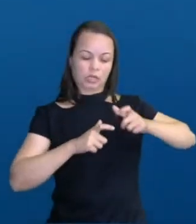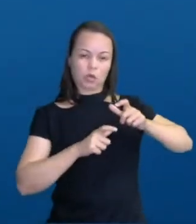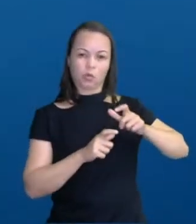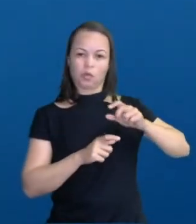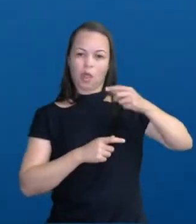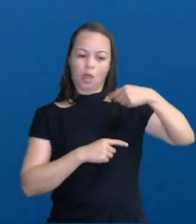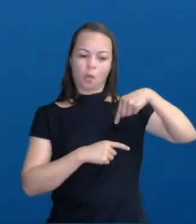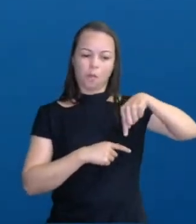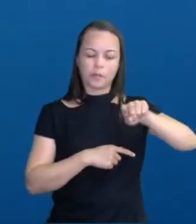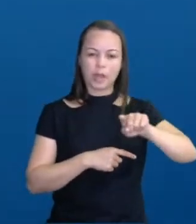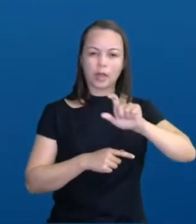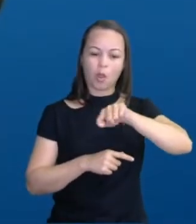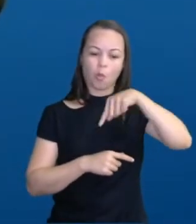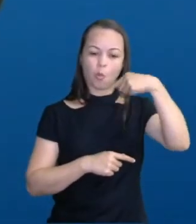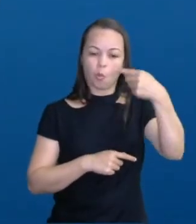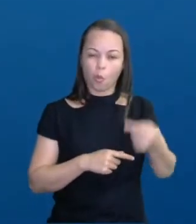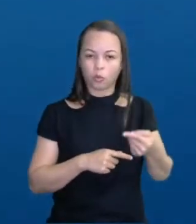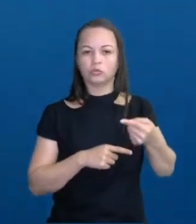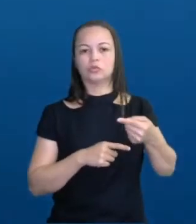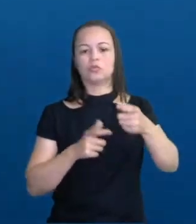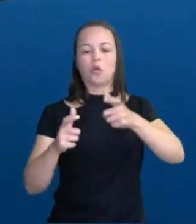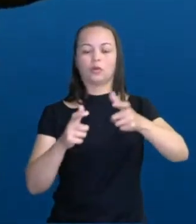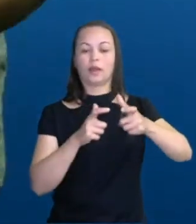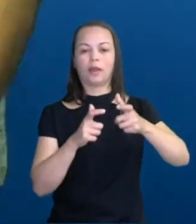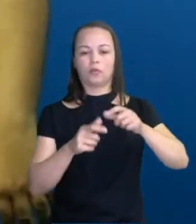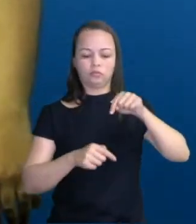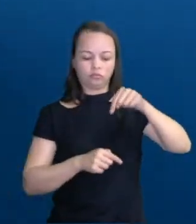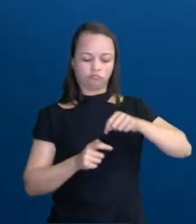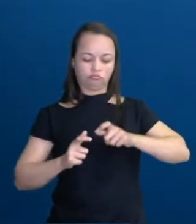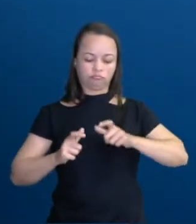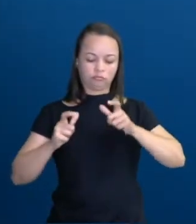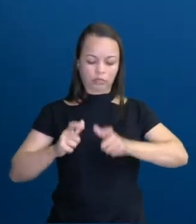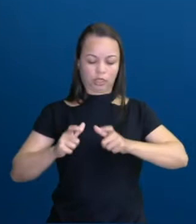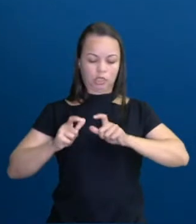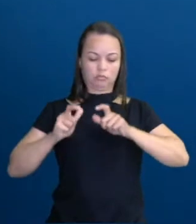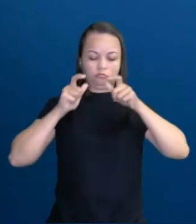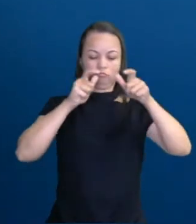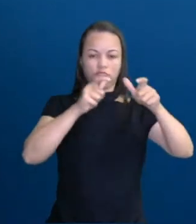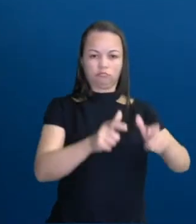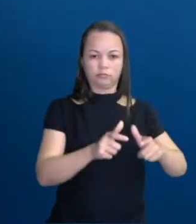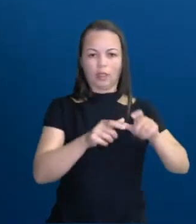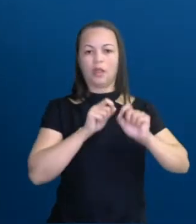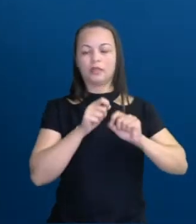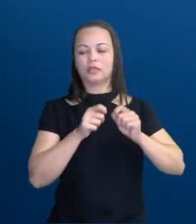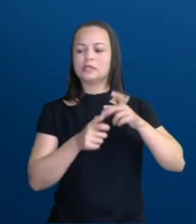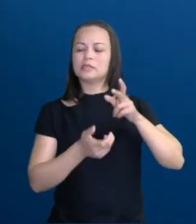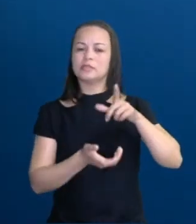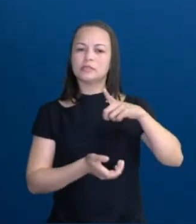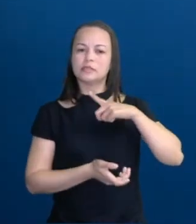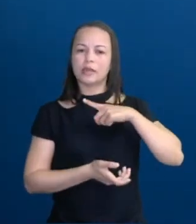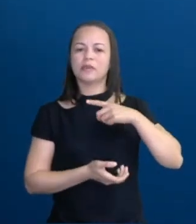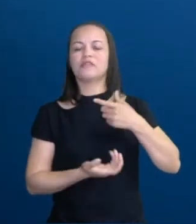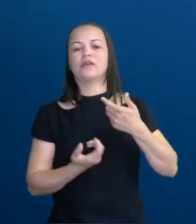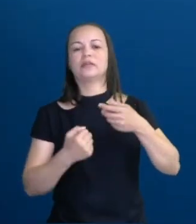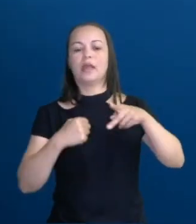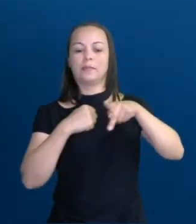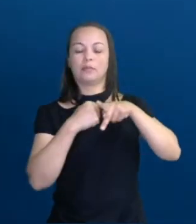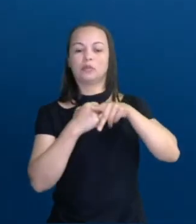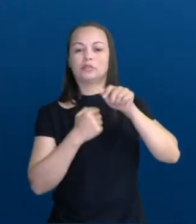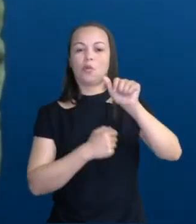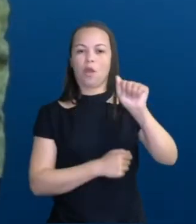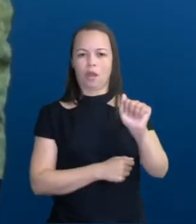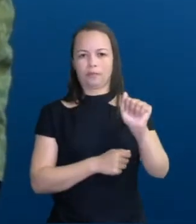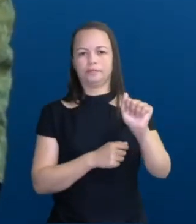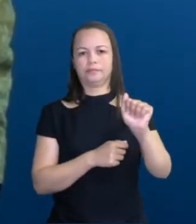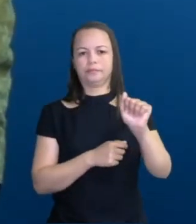de algum canto para ir para outro canto ele sempre vai receber a preposição a por quê que eu estou